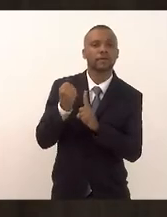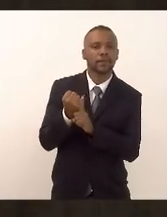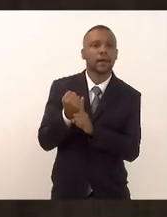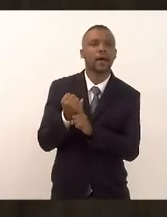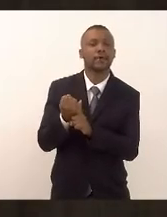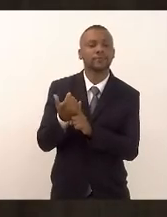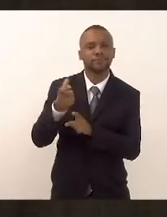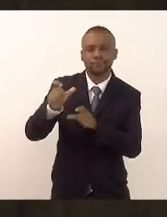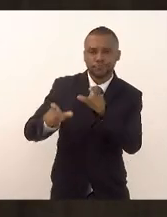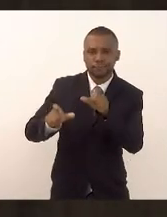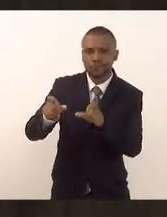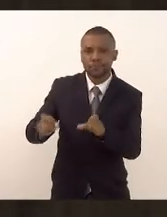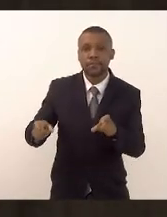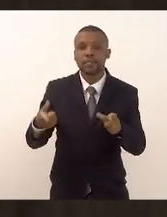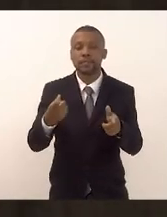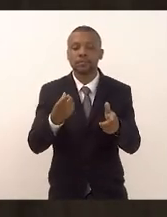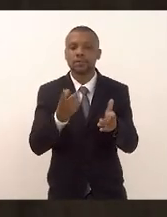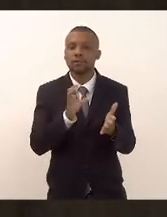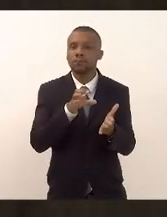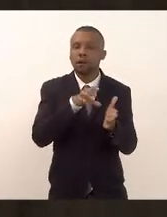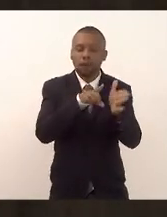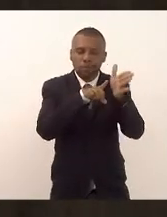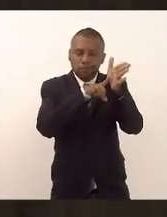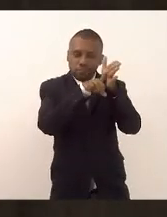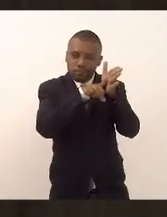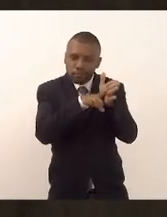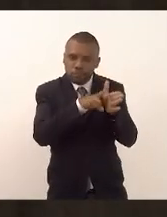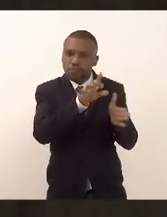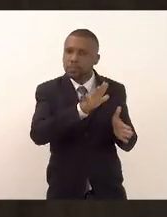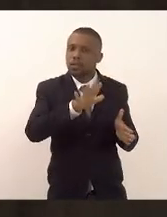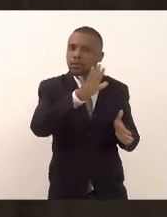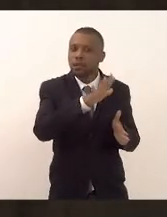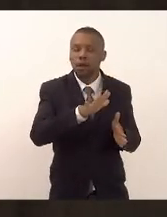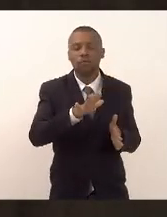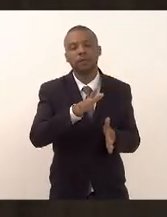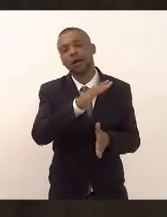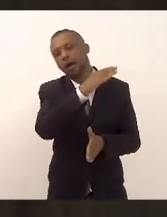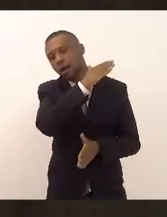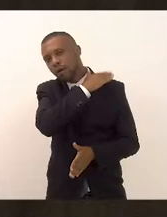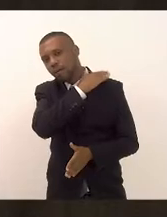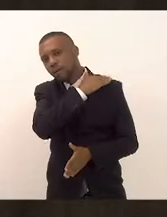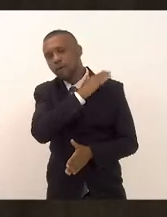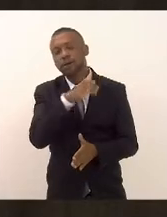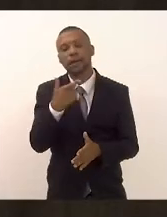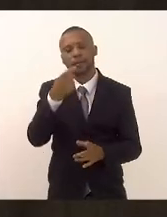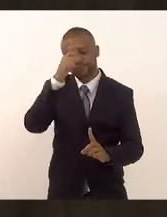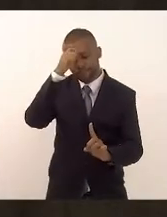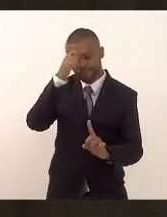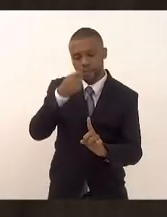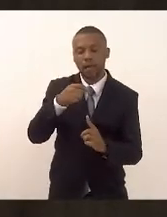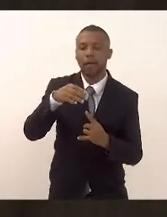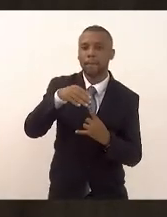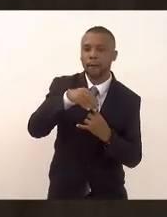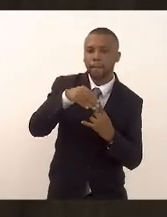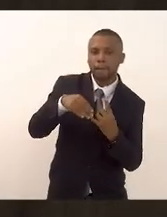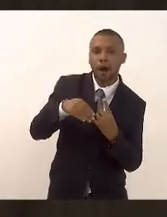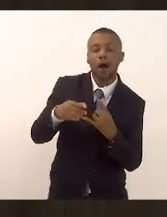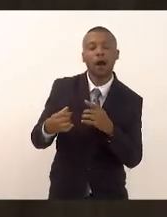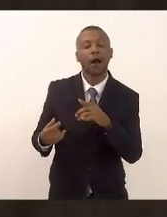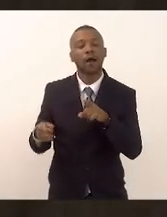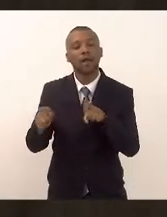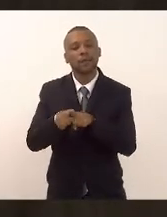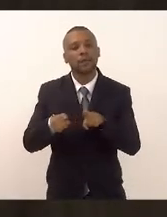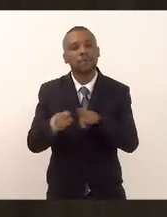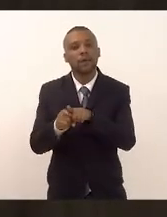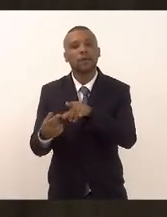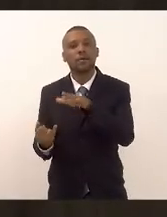pelo Observatório Nacional da Tuberculose, e eu quero saudar aqui não só a Fiocruz, mas também Carlos Basília, que